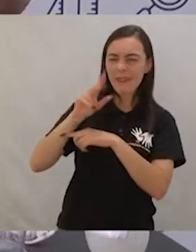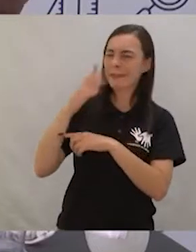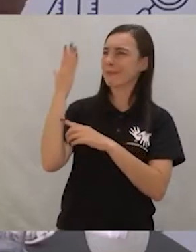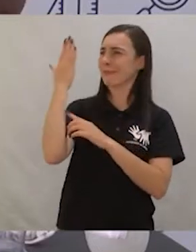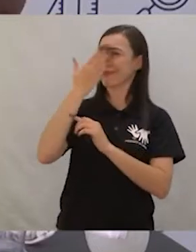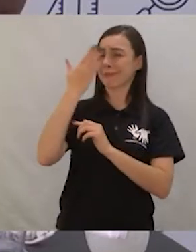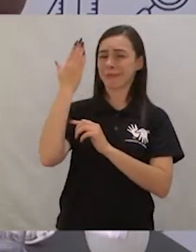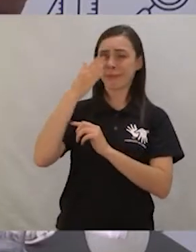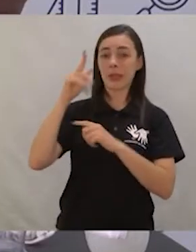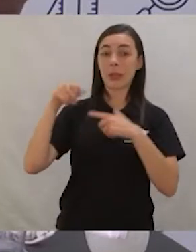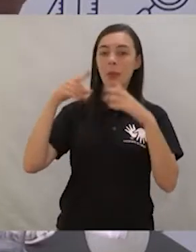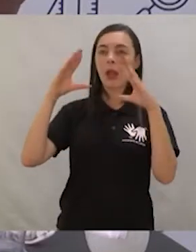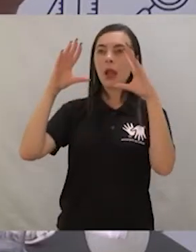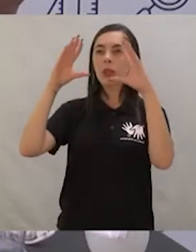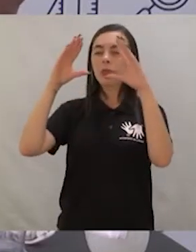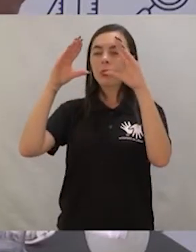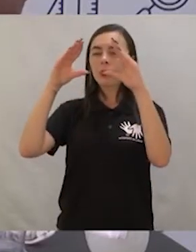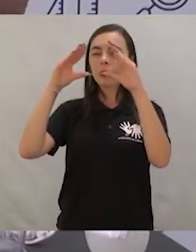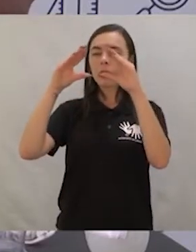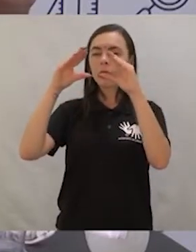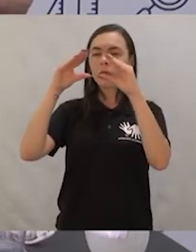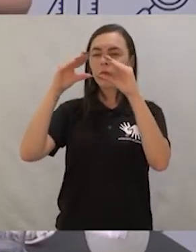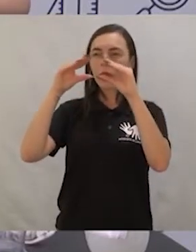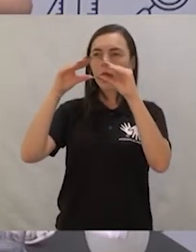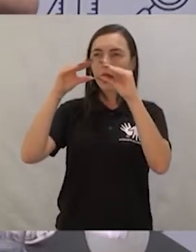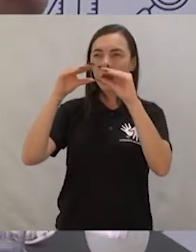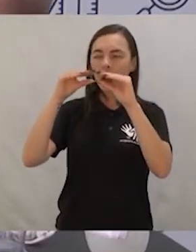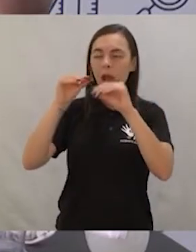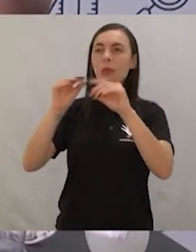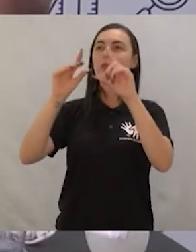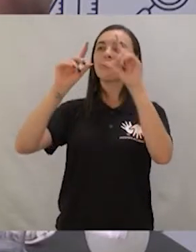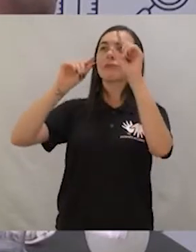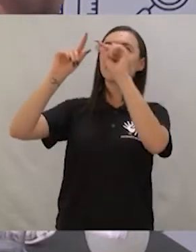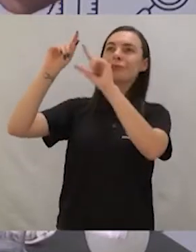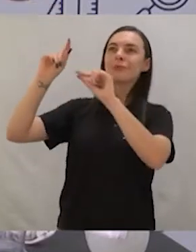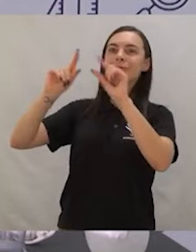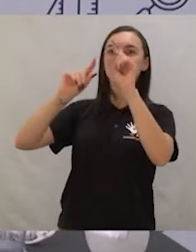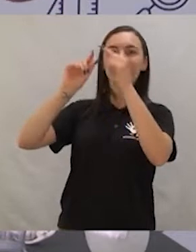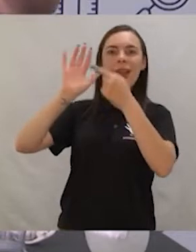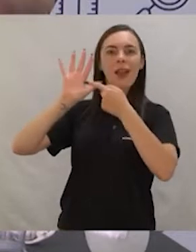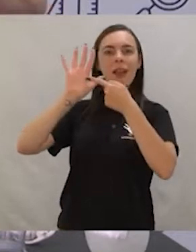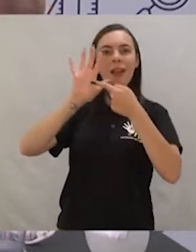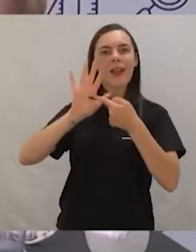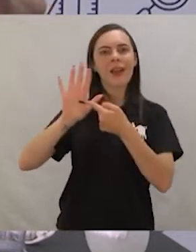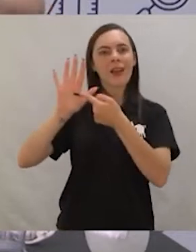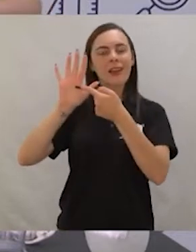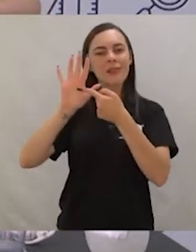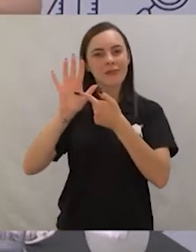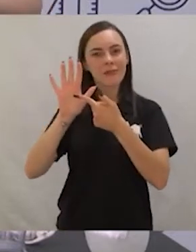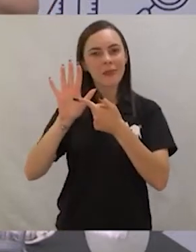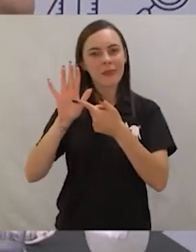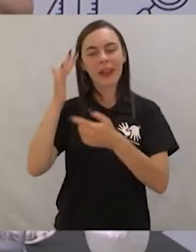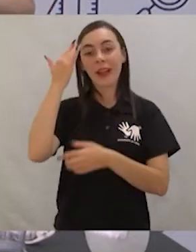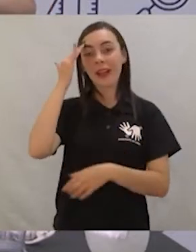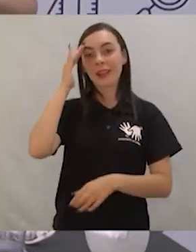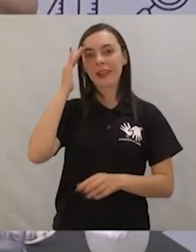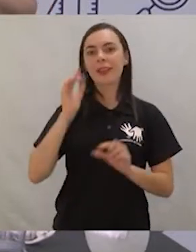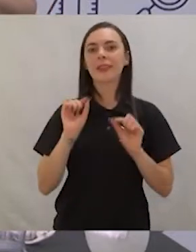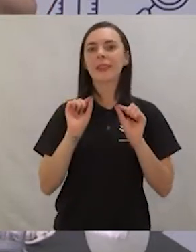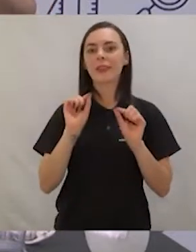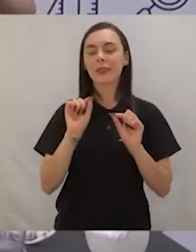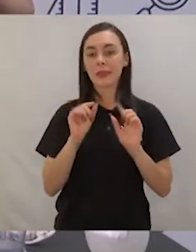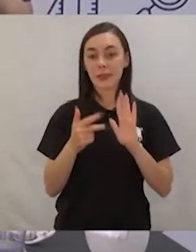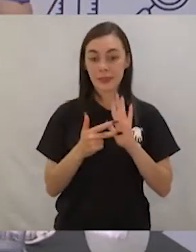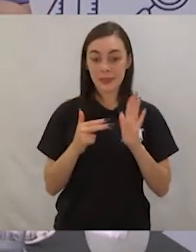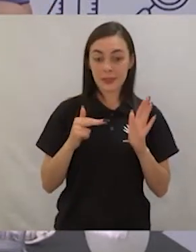estrelas. Mas quando começa a escurecer, a chegar à noite, as estrelas começam a aparecer. Então dá para